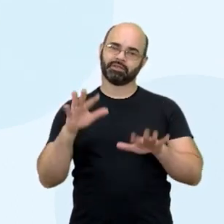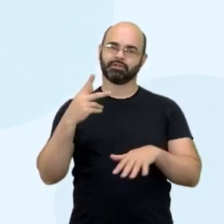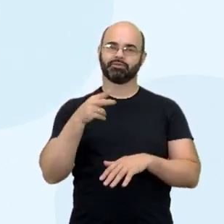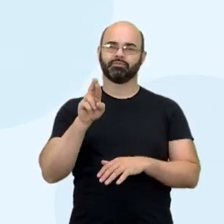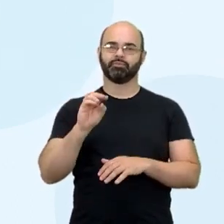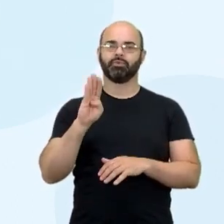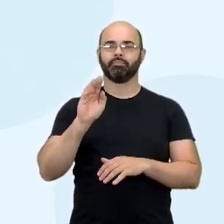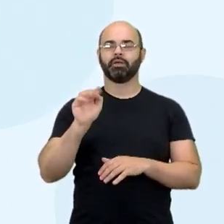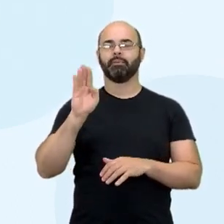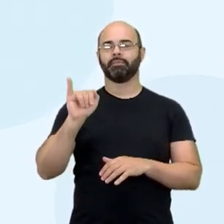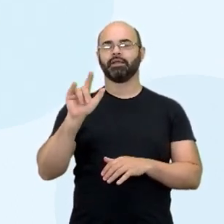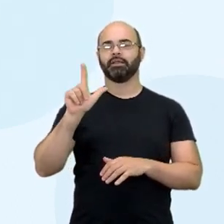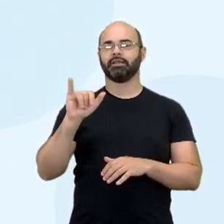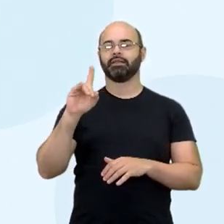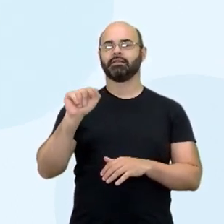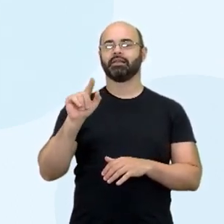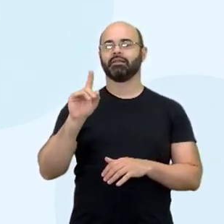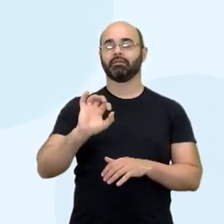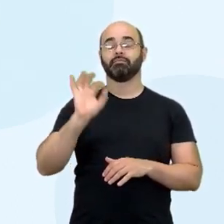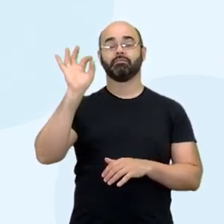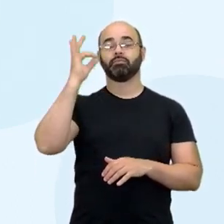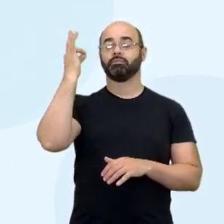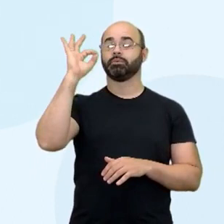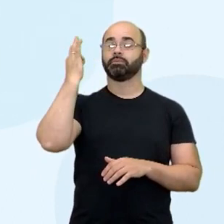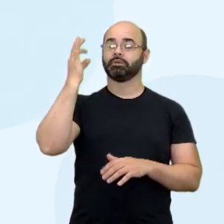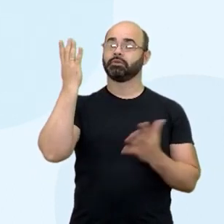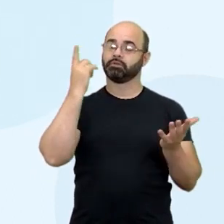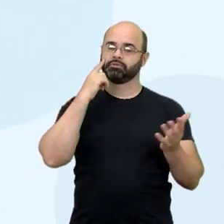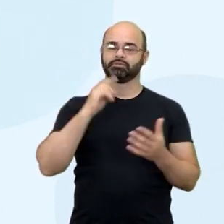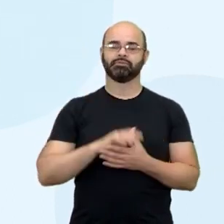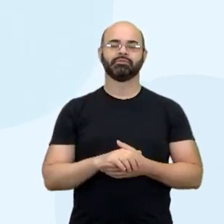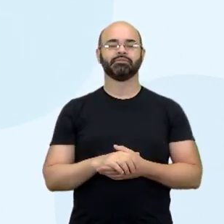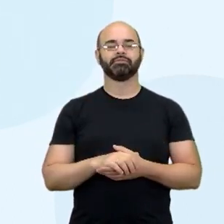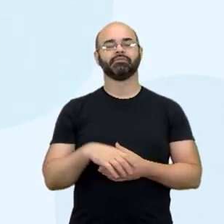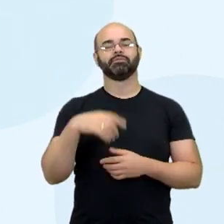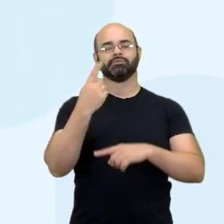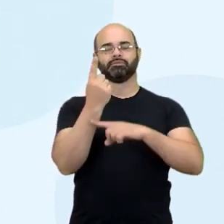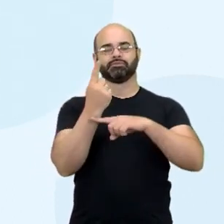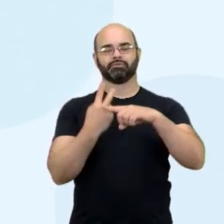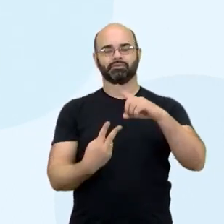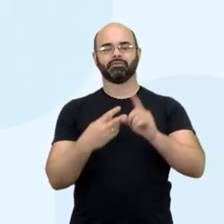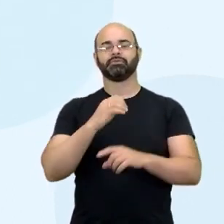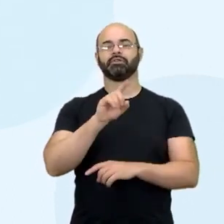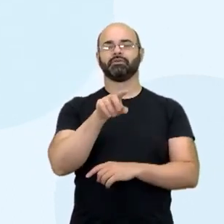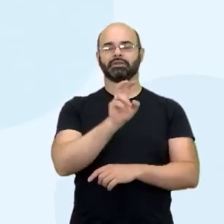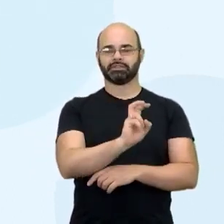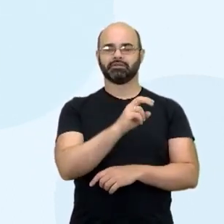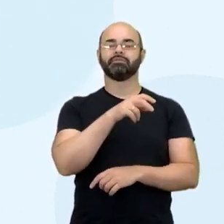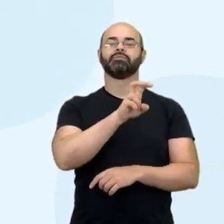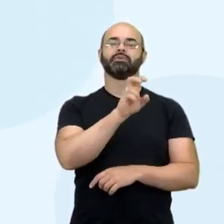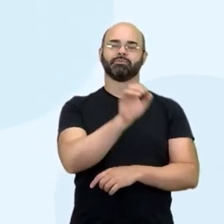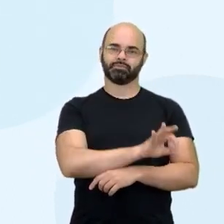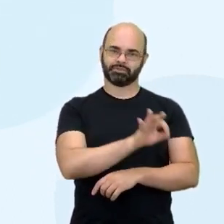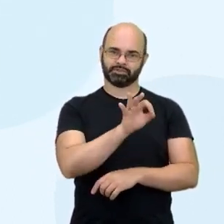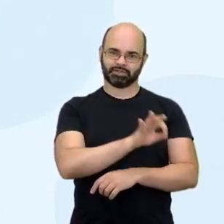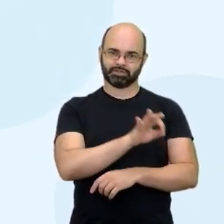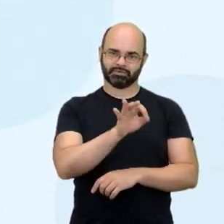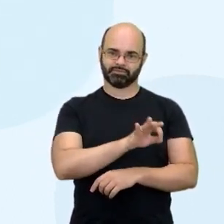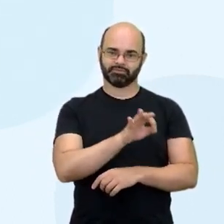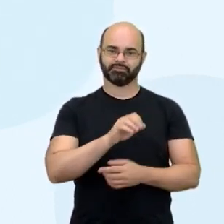Então, ó, circulei os 3 números aí, o meio, o 0,5 e o 50%. Todos eles são